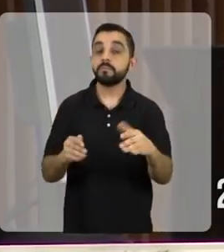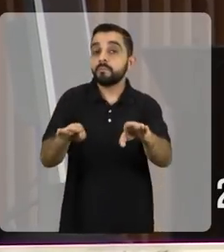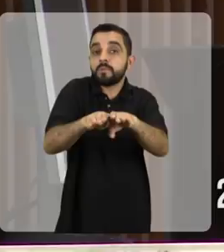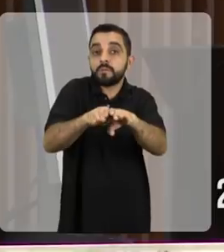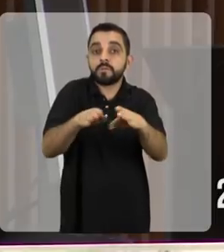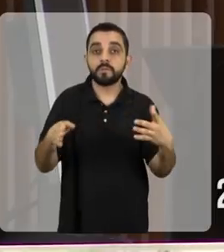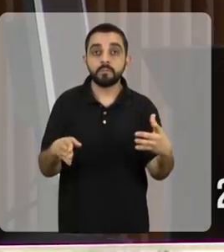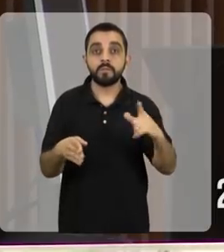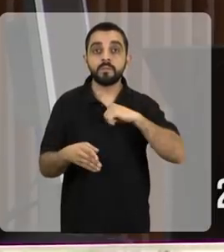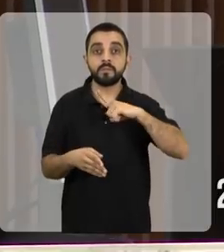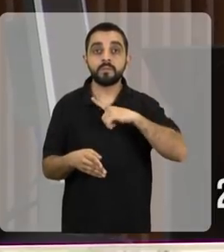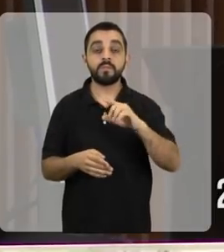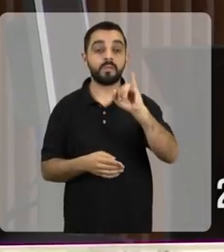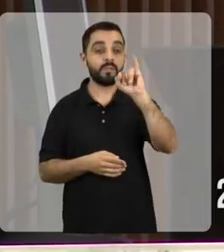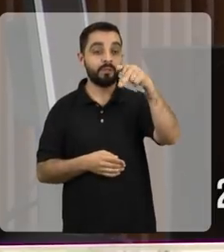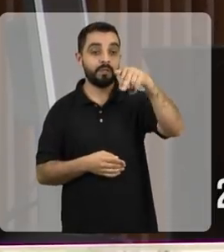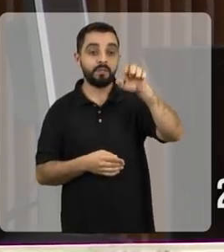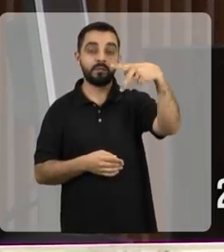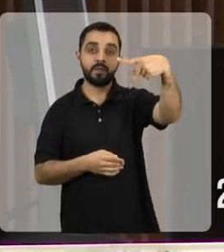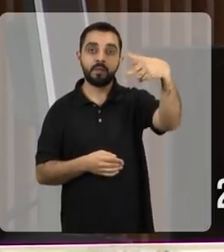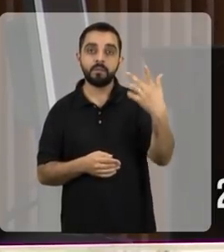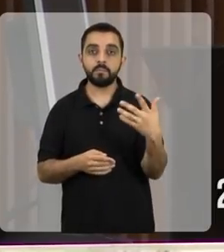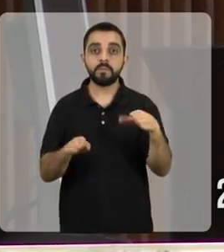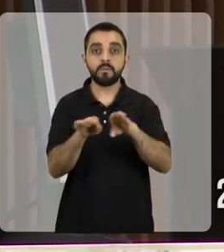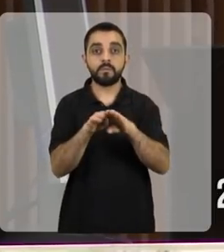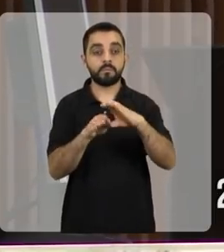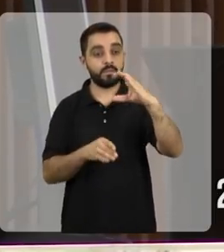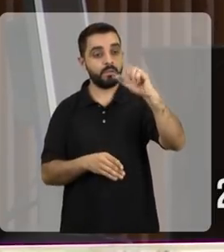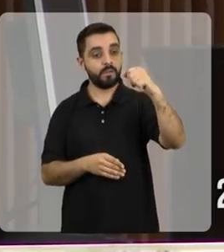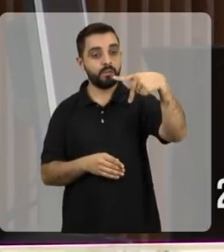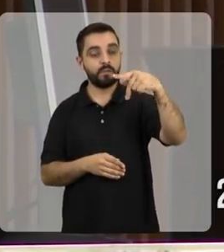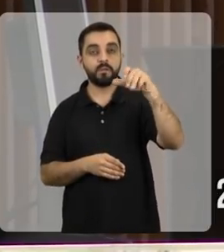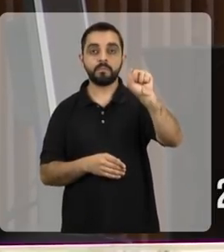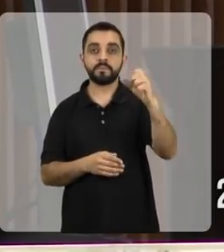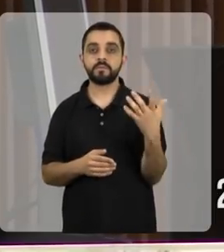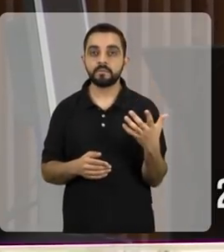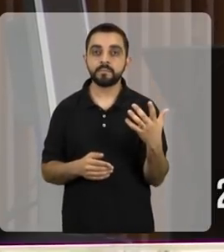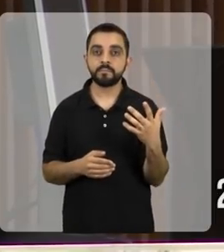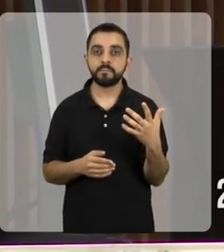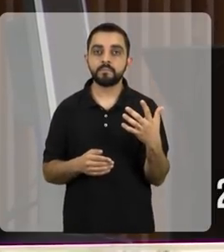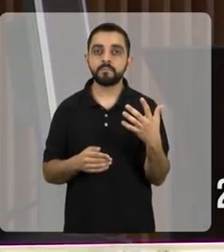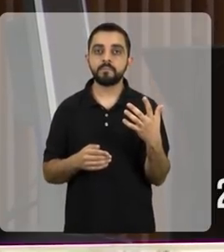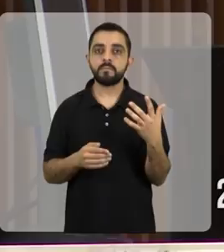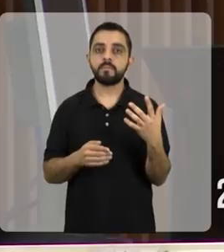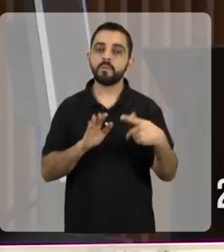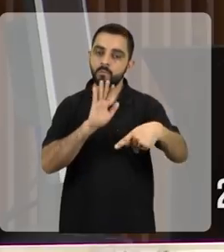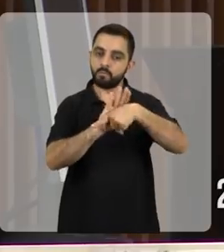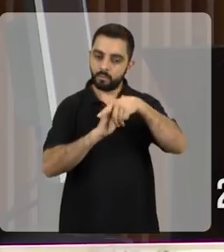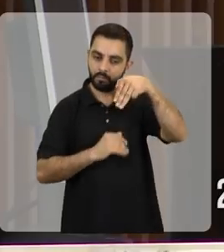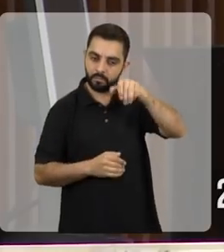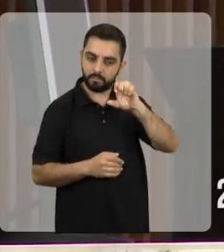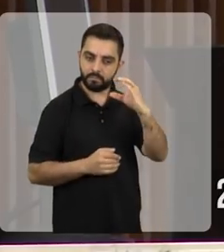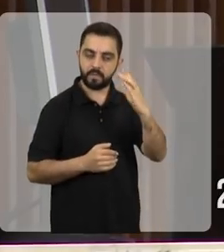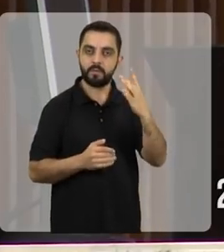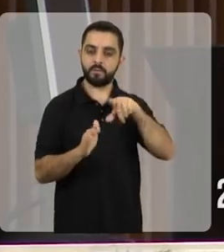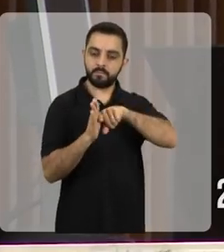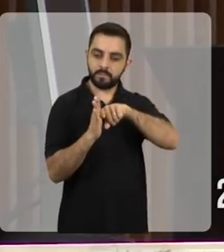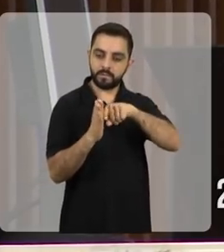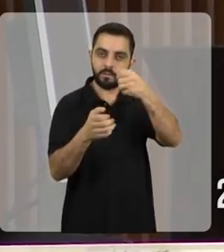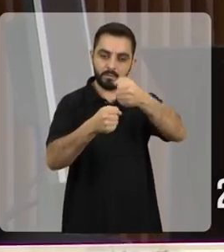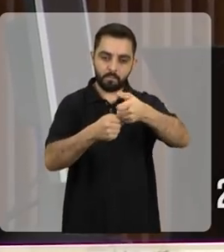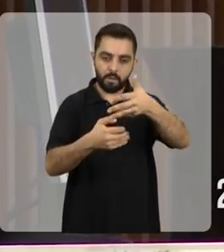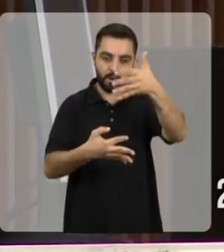isso é aferido pelo inep ou pela capes vinculados ao próprio ministério da educação